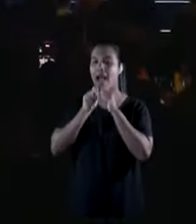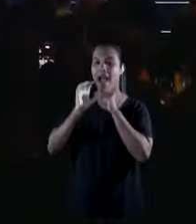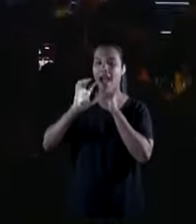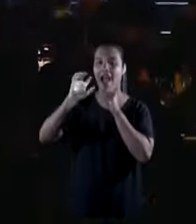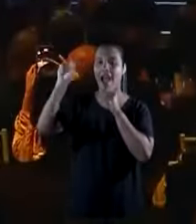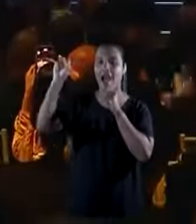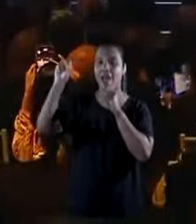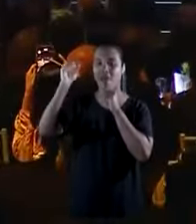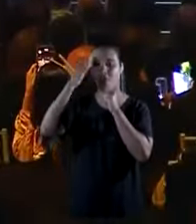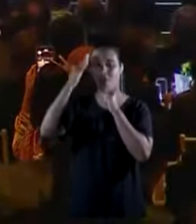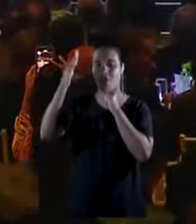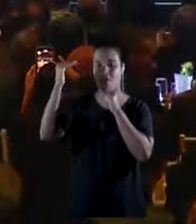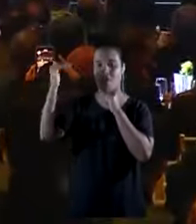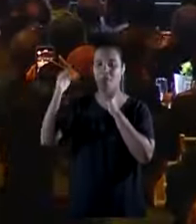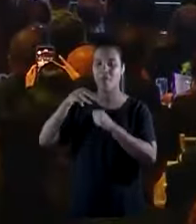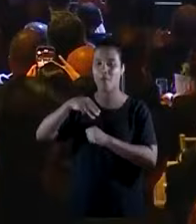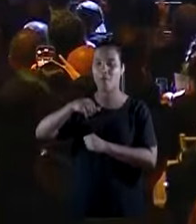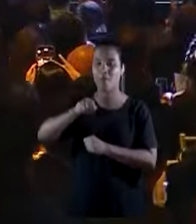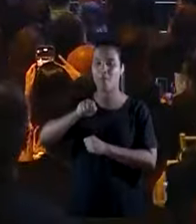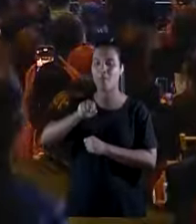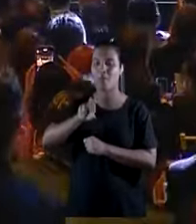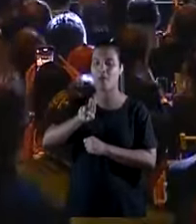Betting.